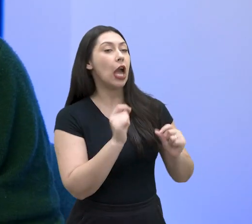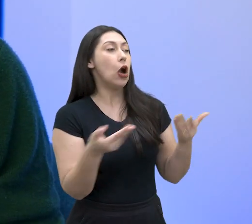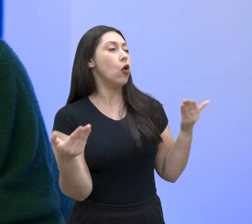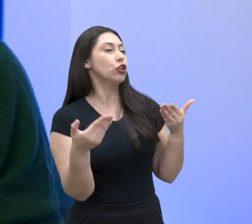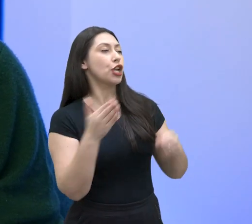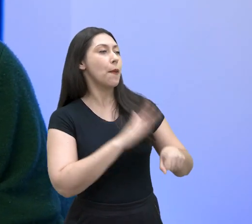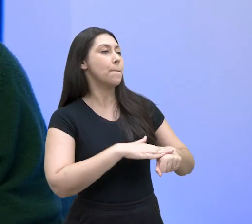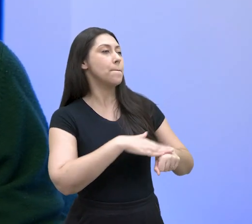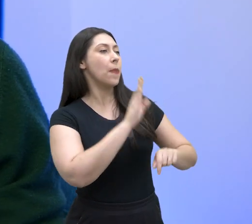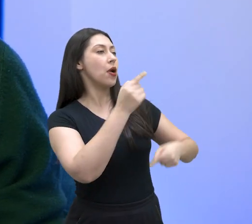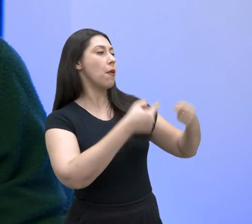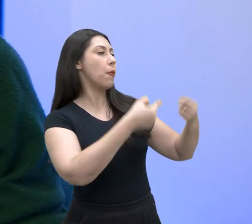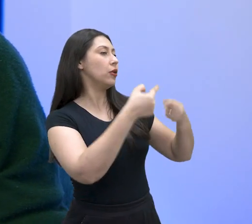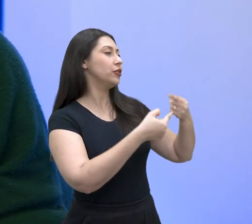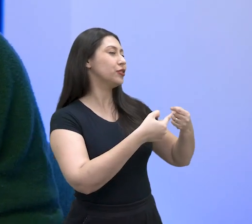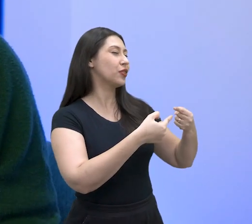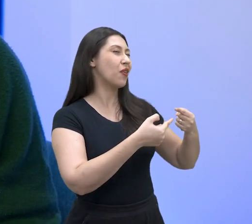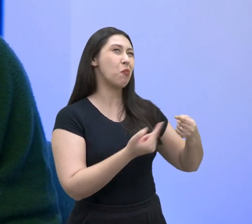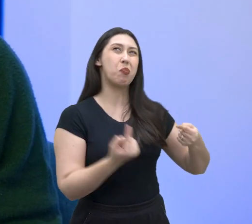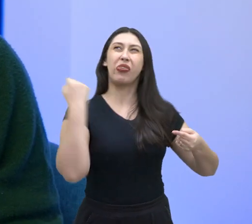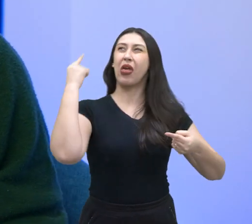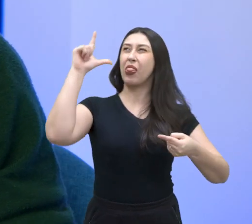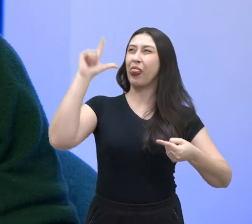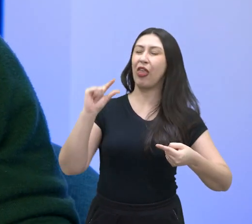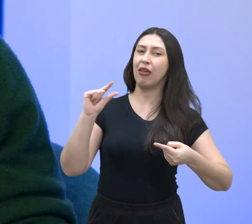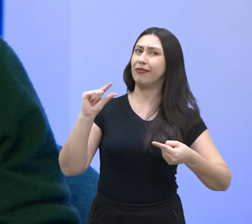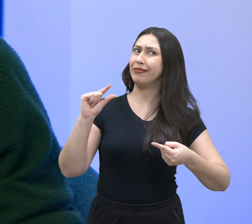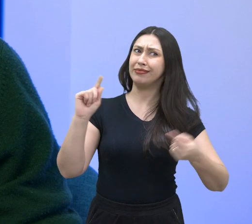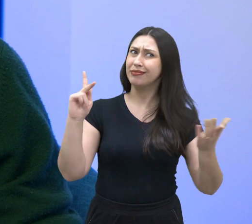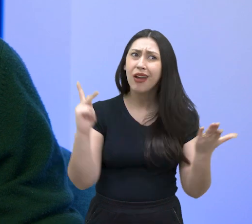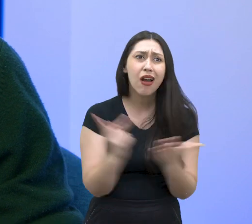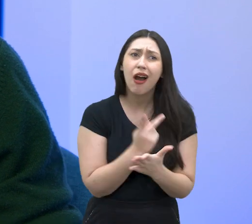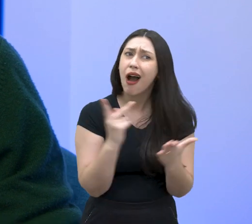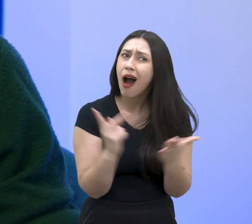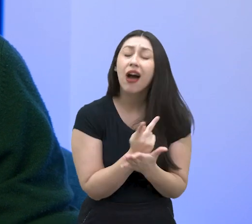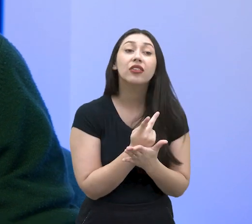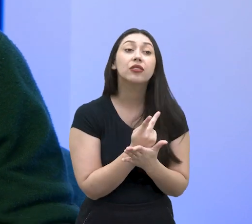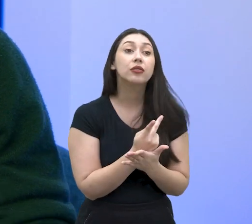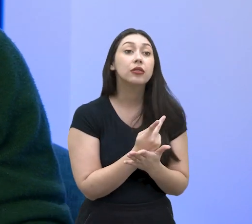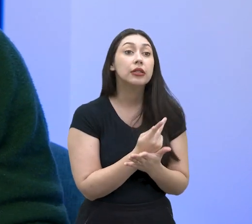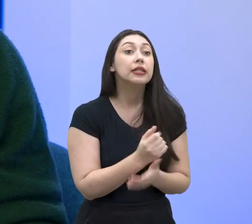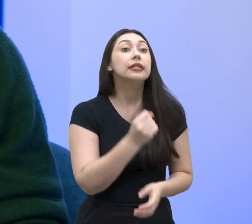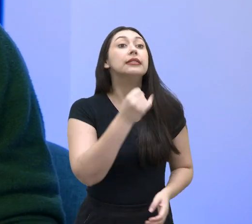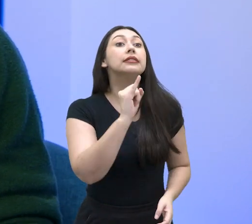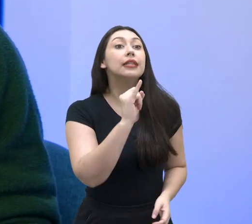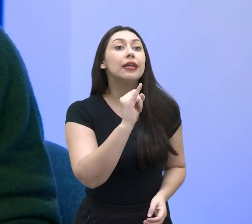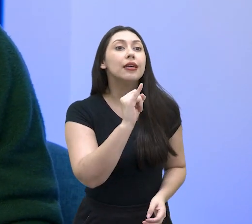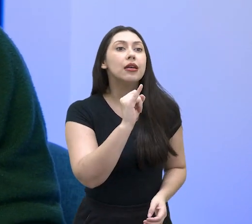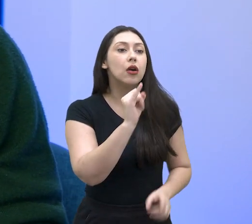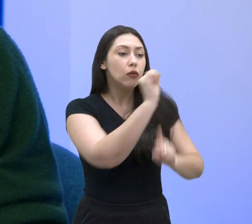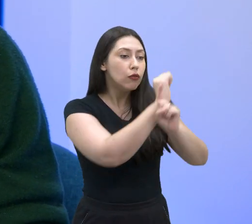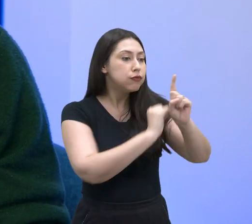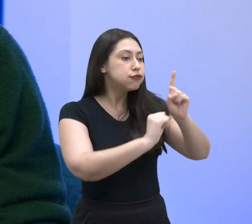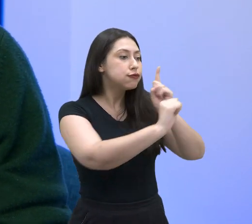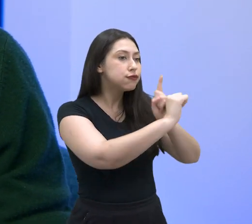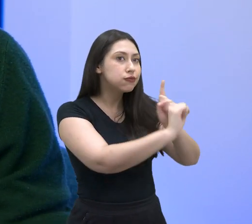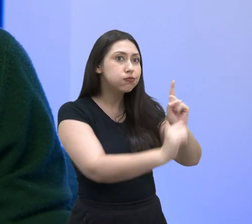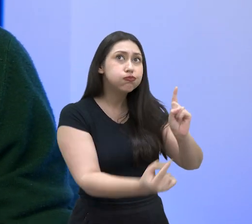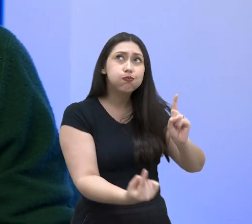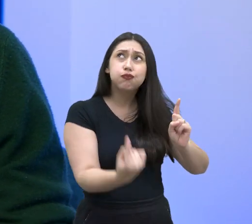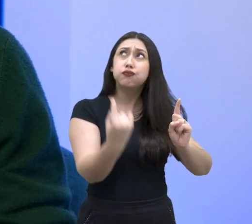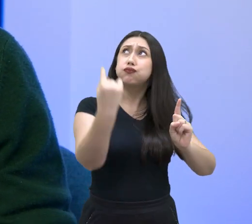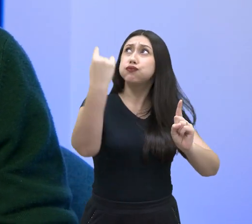ideia errada. Porque se a gente já vive em sociedade, nós já somos politizados. Porque